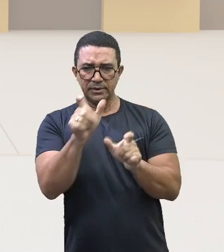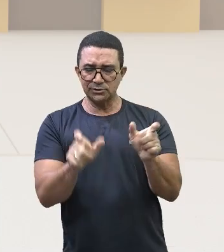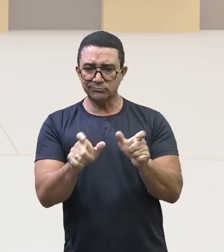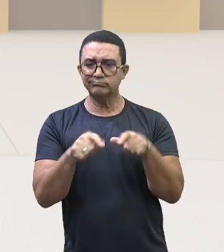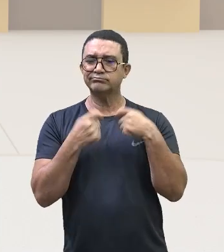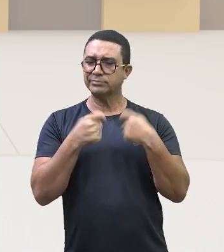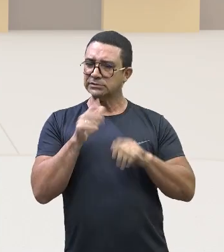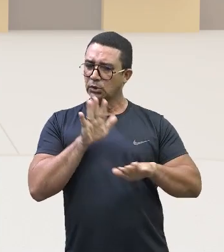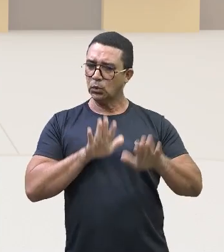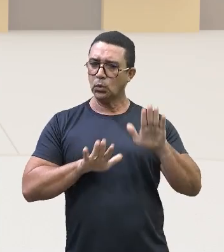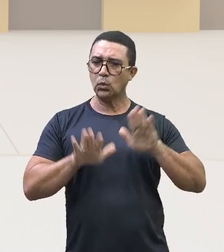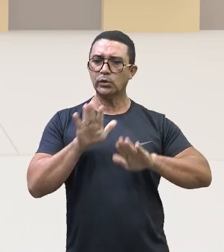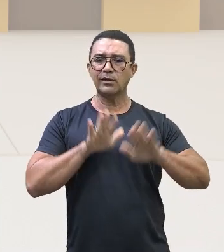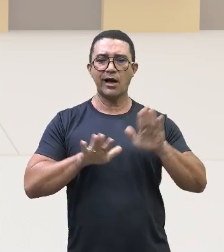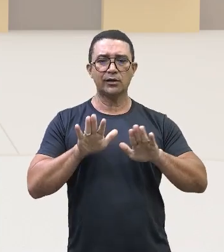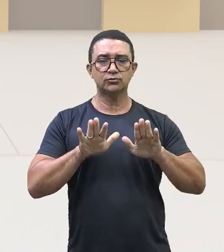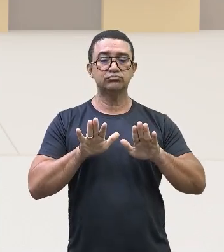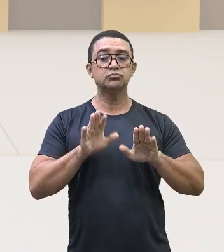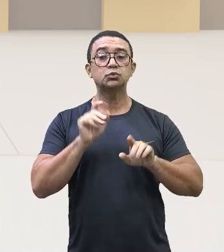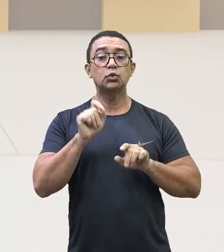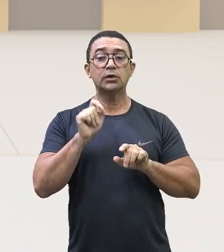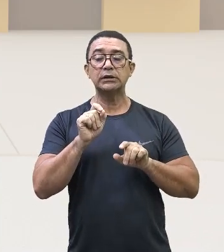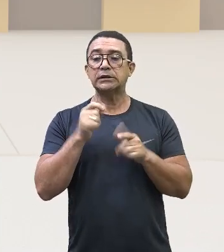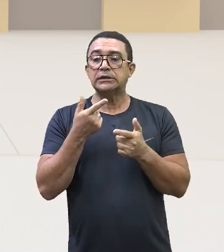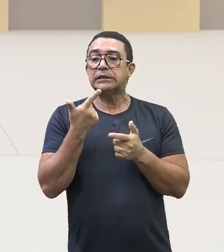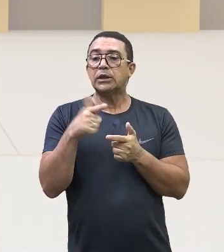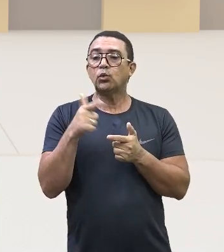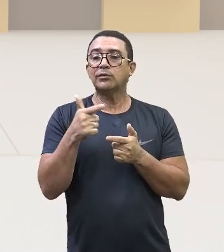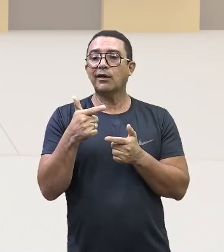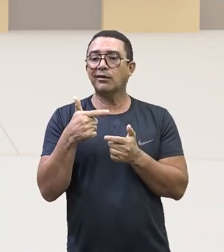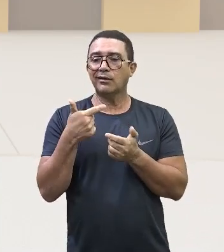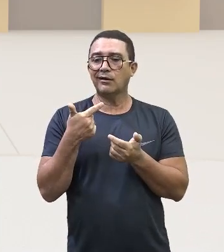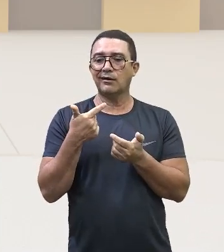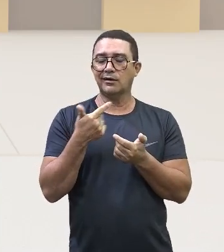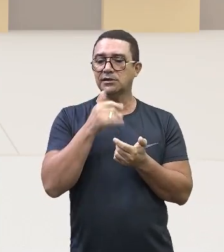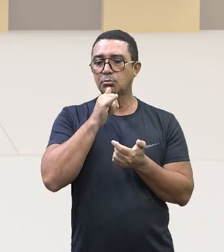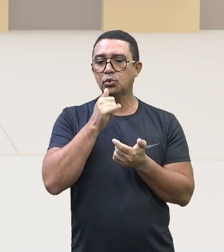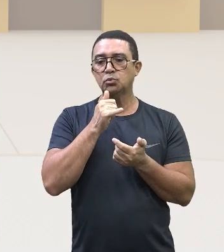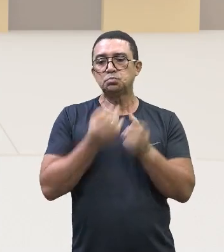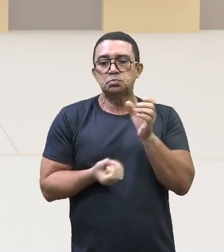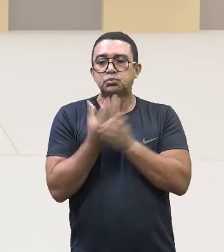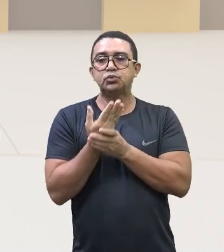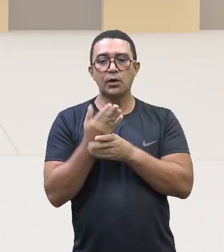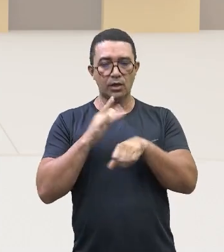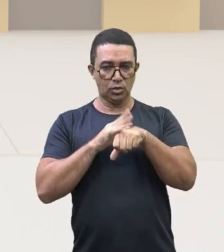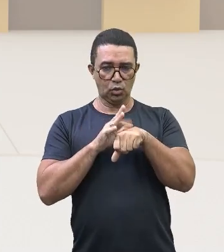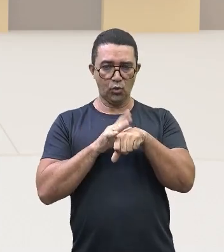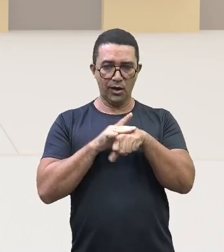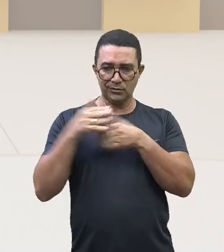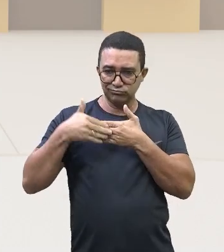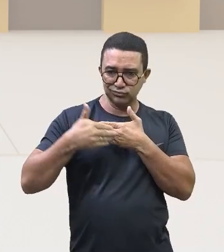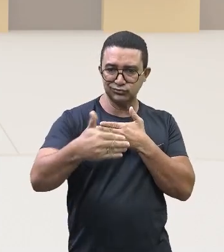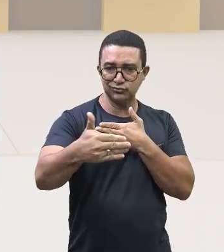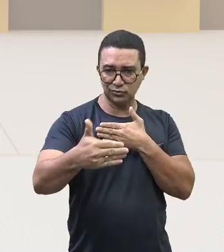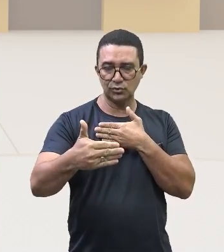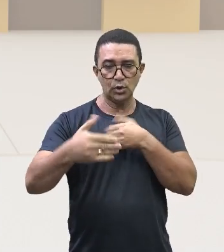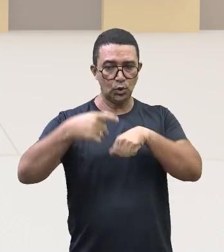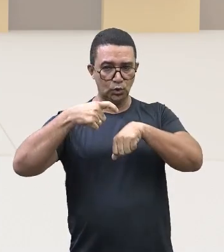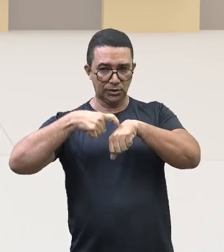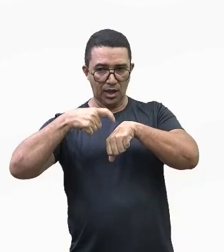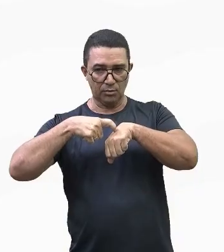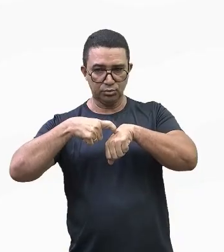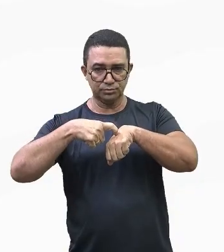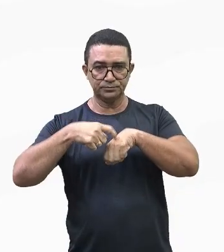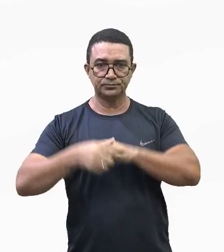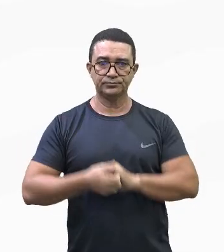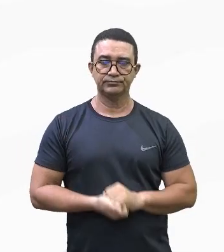tomar cuidados para que não desenvolva também essas doenças ao longo do tempo. Perfeito, então, professor. Vamos ver alguma dessas